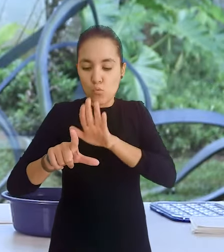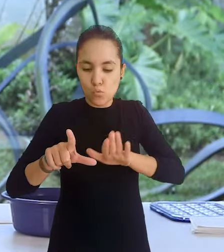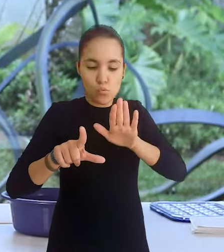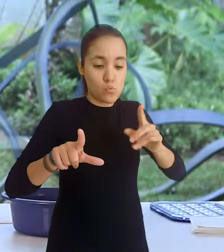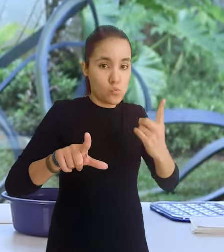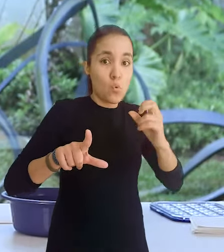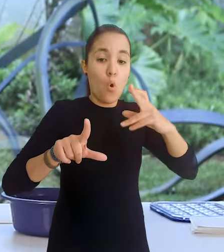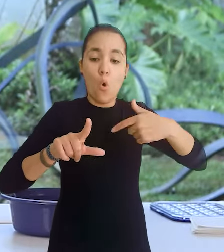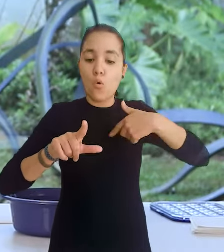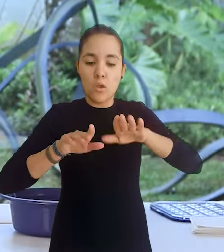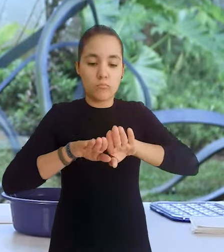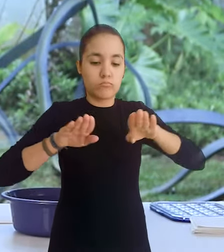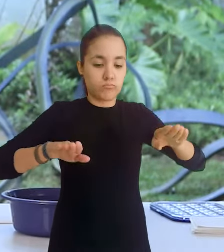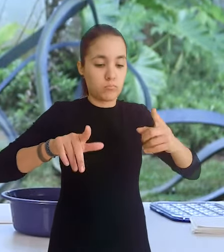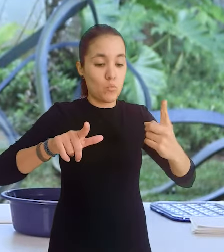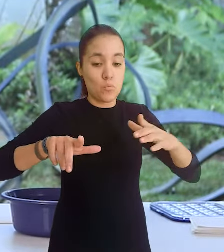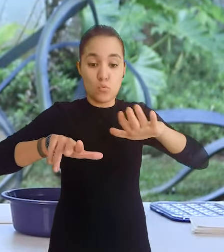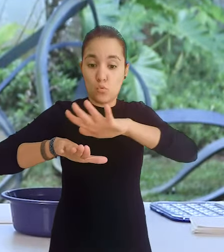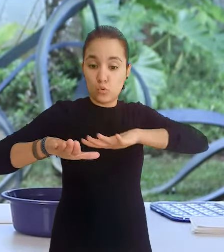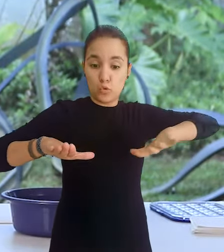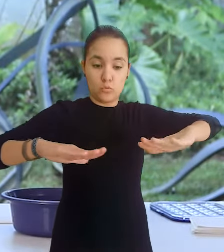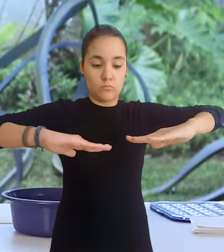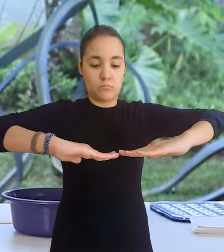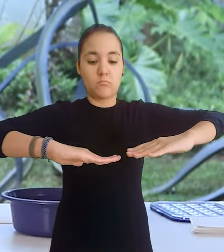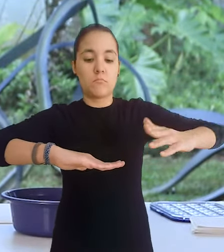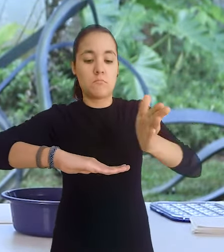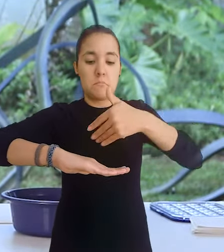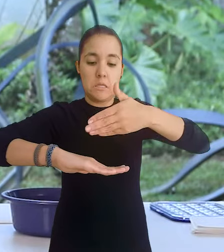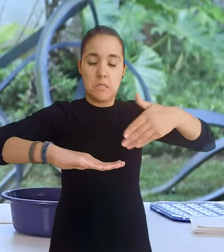grande pintura como se fosse um pôster na folha inteira e depois dobrar.